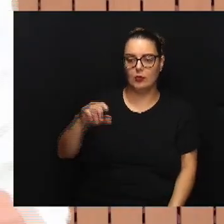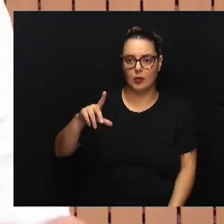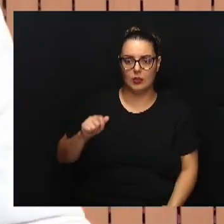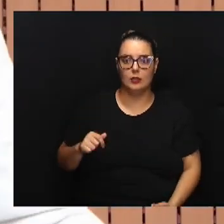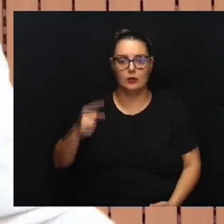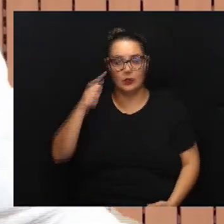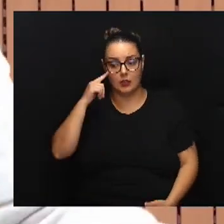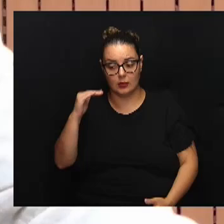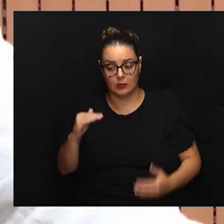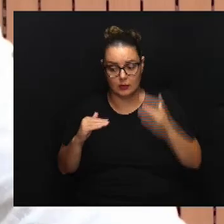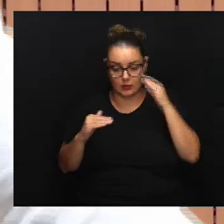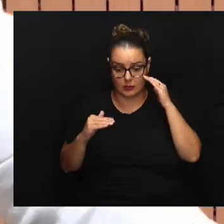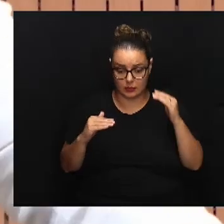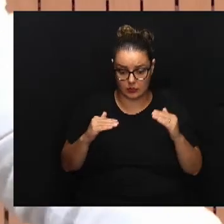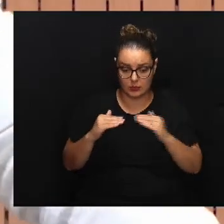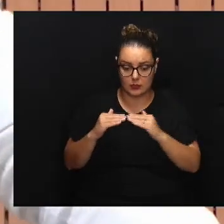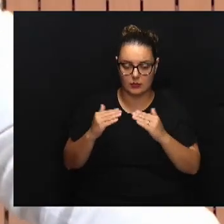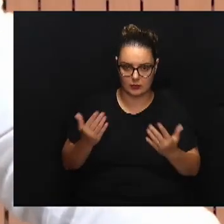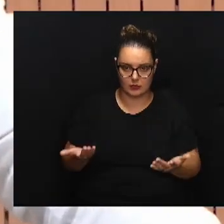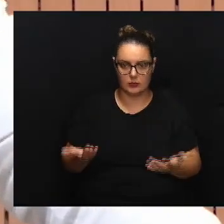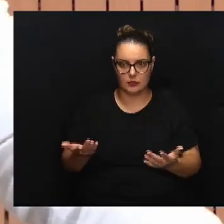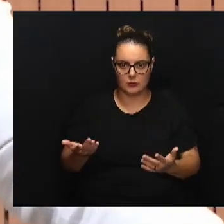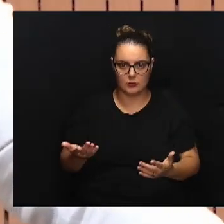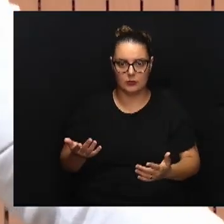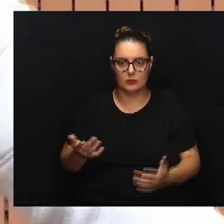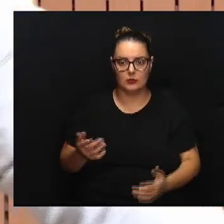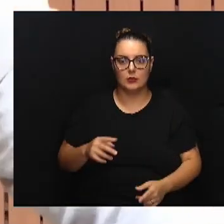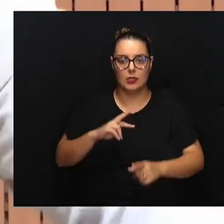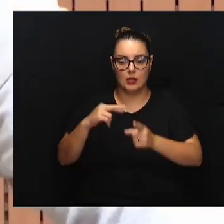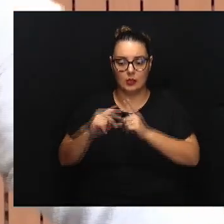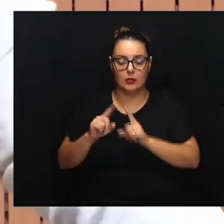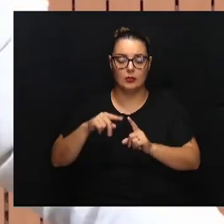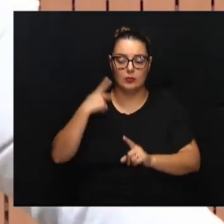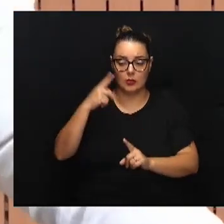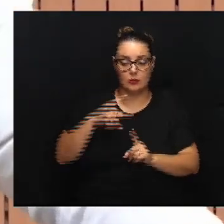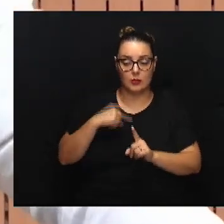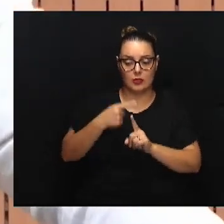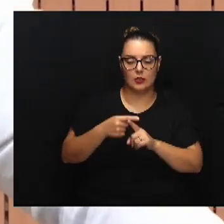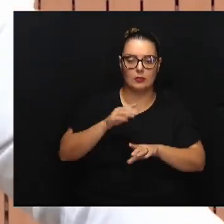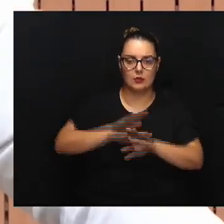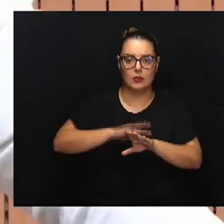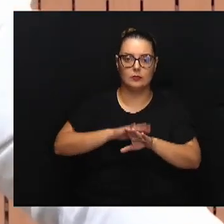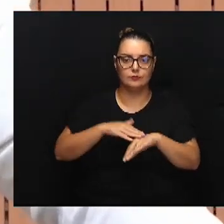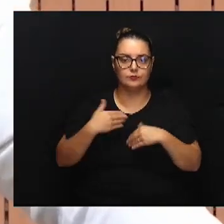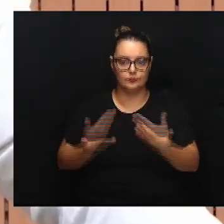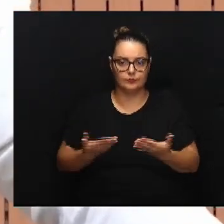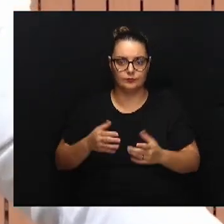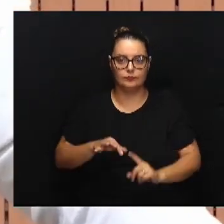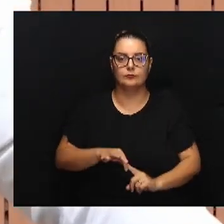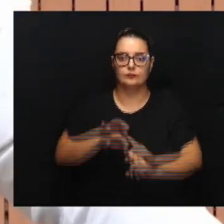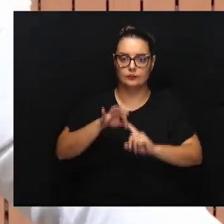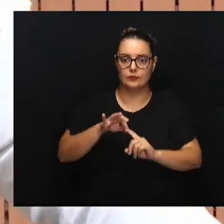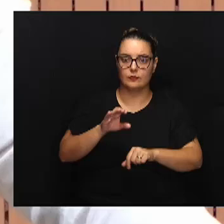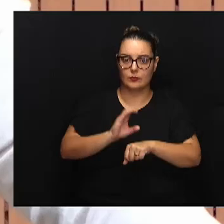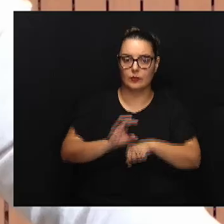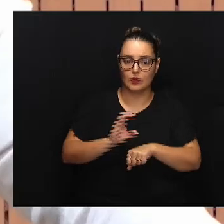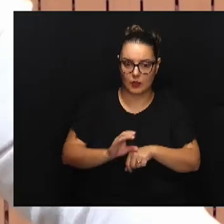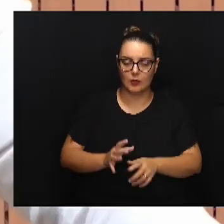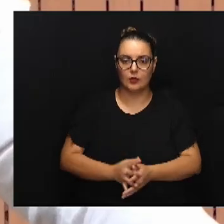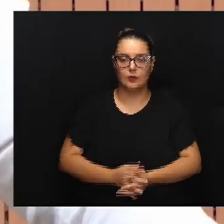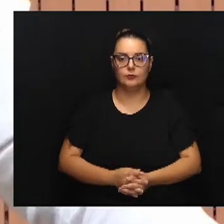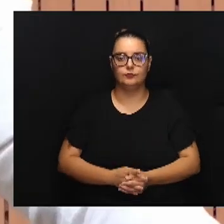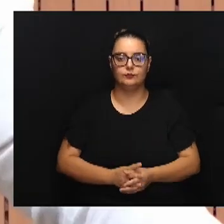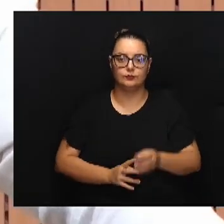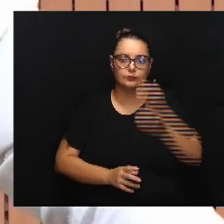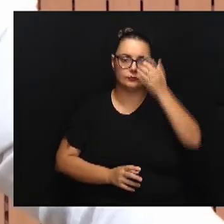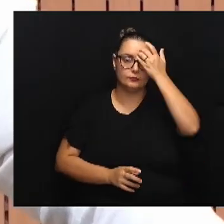essa perspectiva da política de ação afirmativa ao público prioritário do cursinho, né?